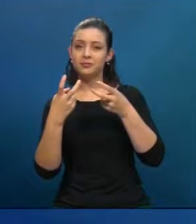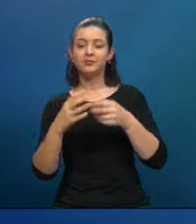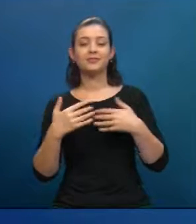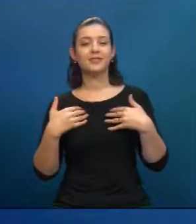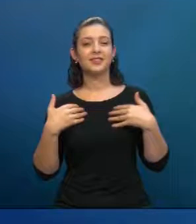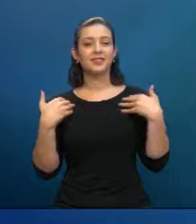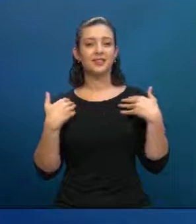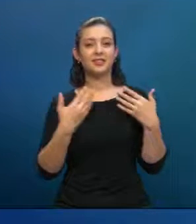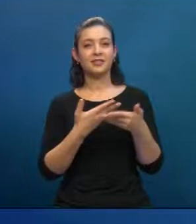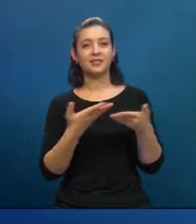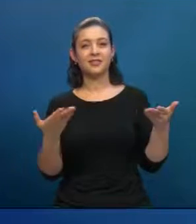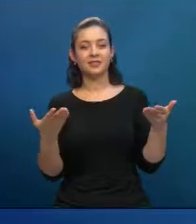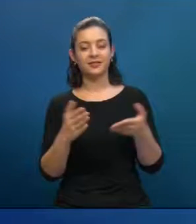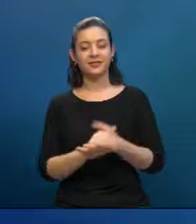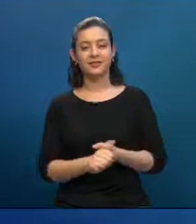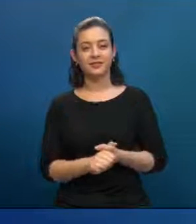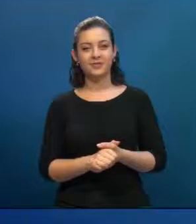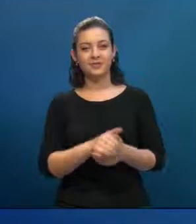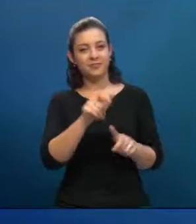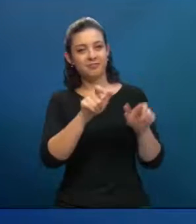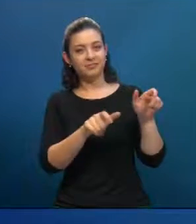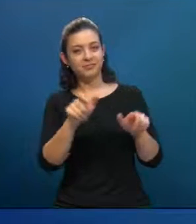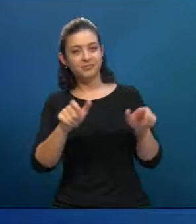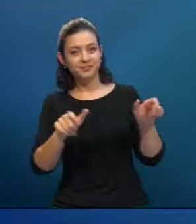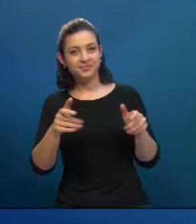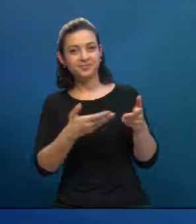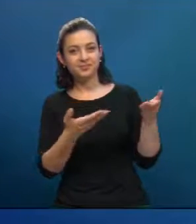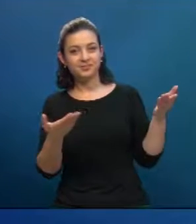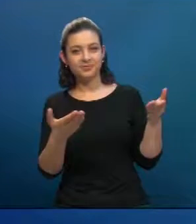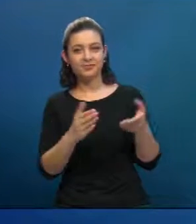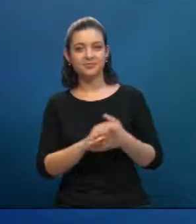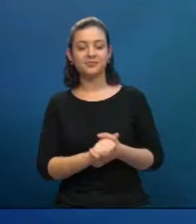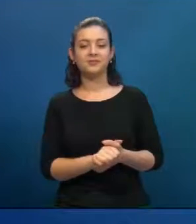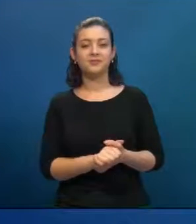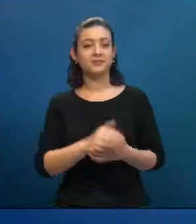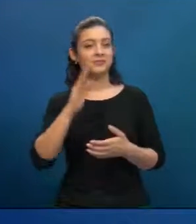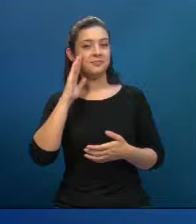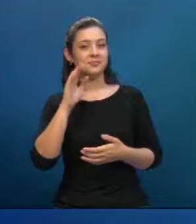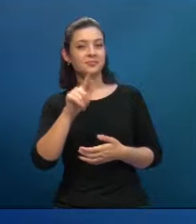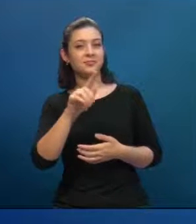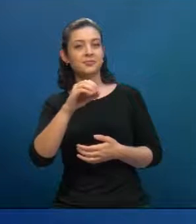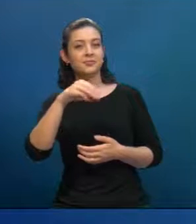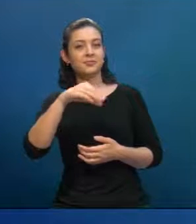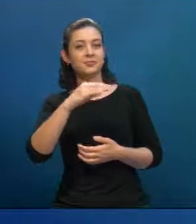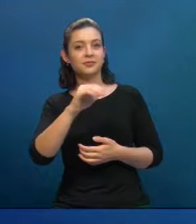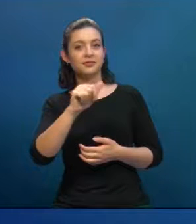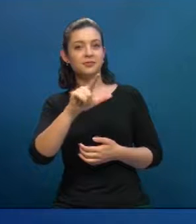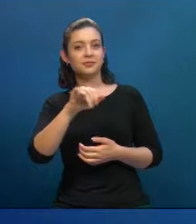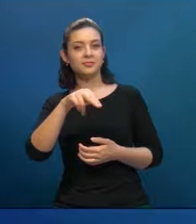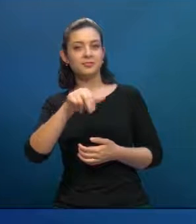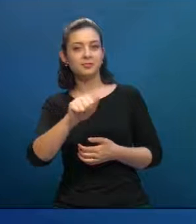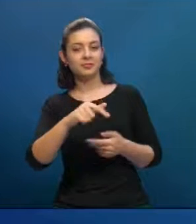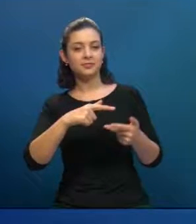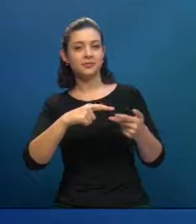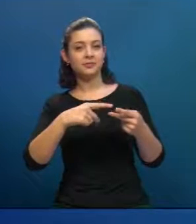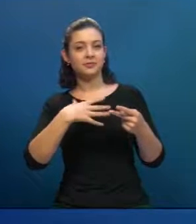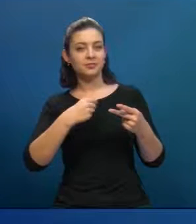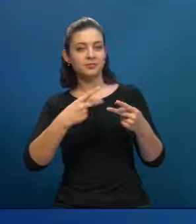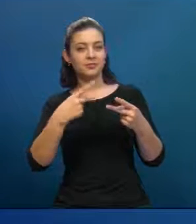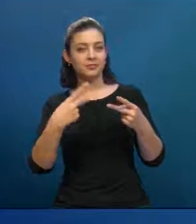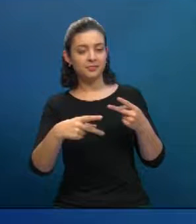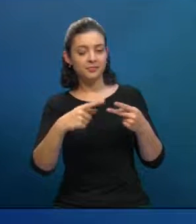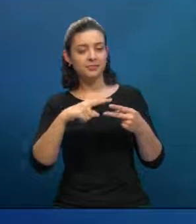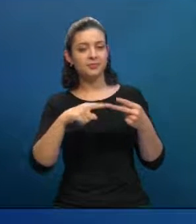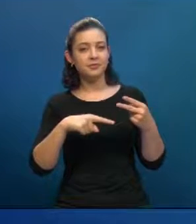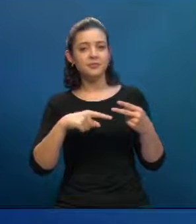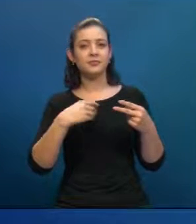alegria estampada na casa na cara das pessoas ali principalmente da dona rosalina e do filho dela também tem que